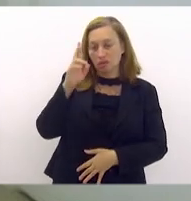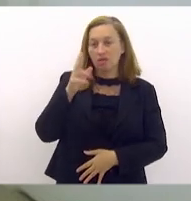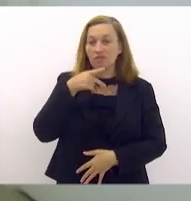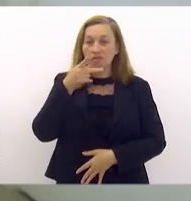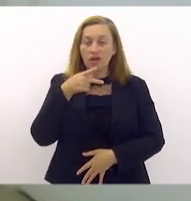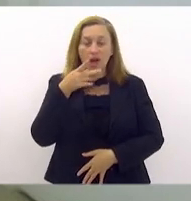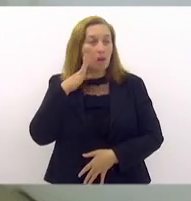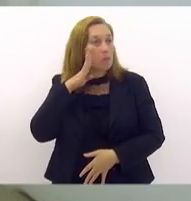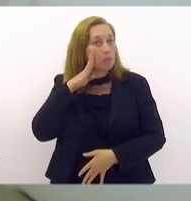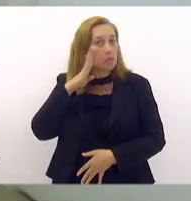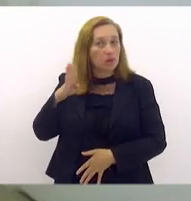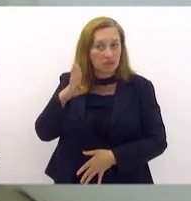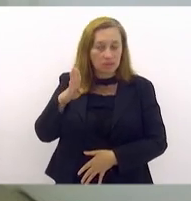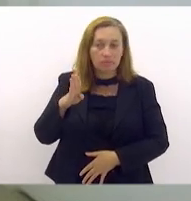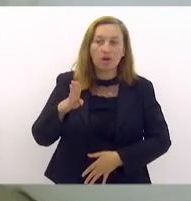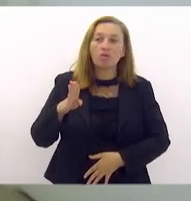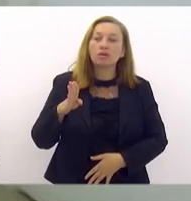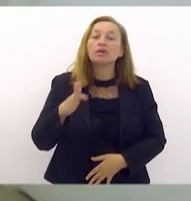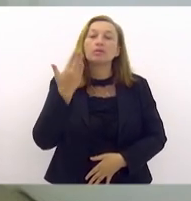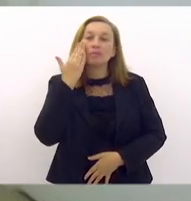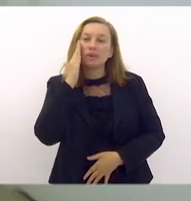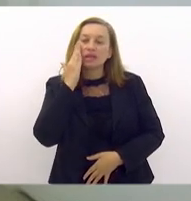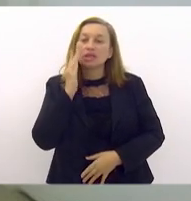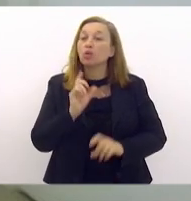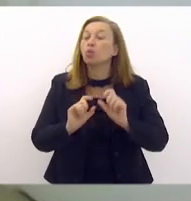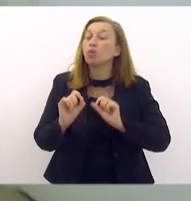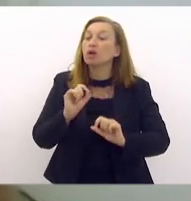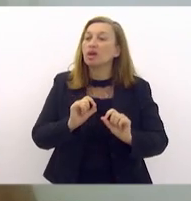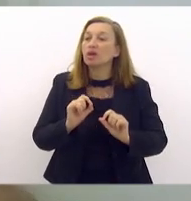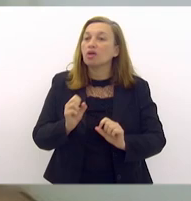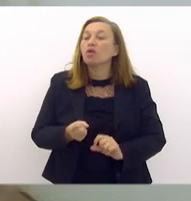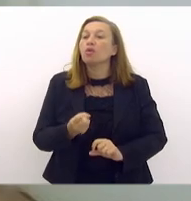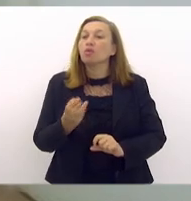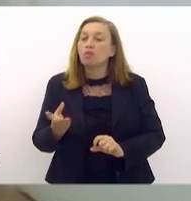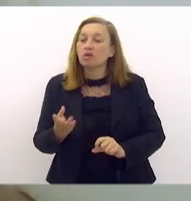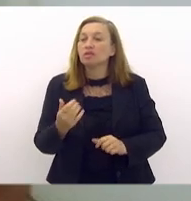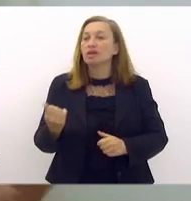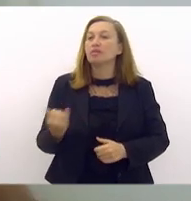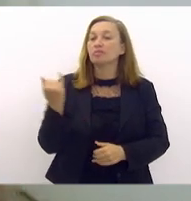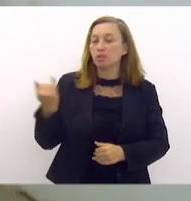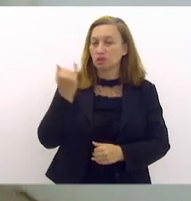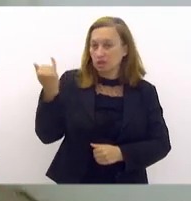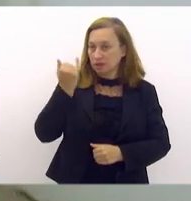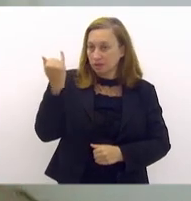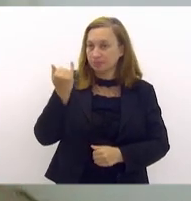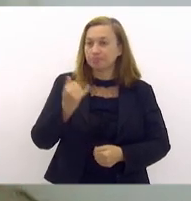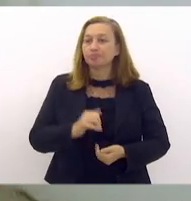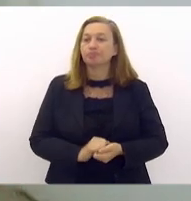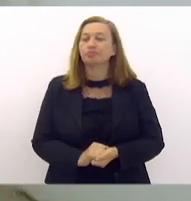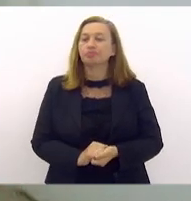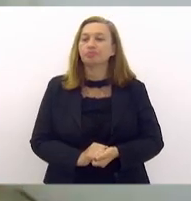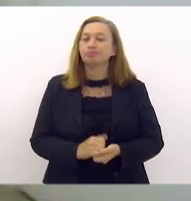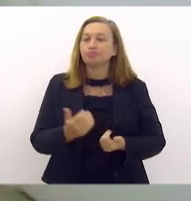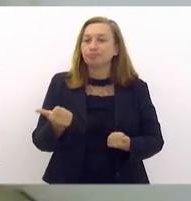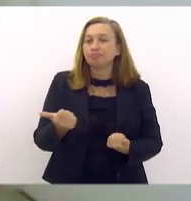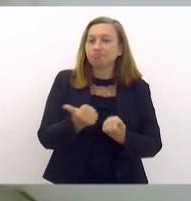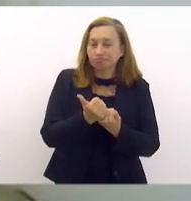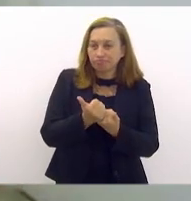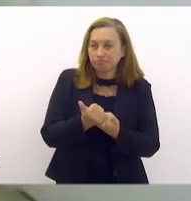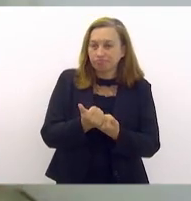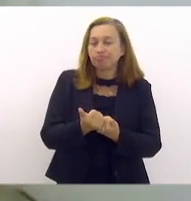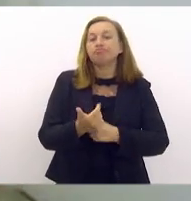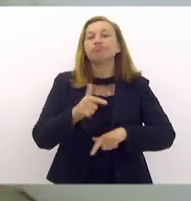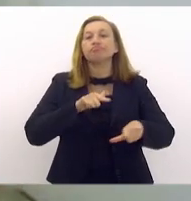é fundamental para entender o quanto é necessário a cooperação, né, e